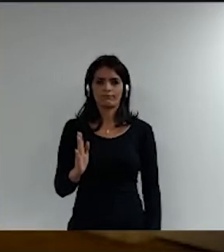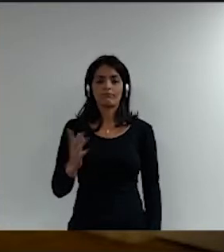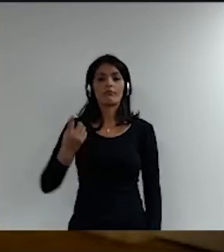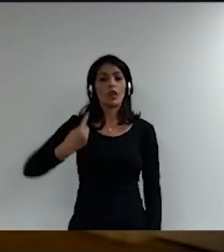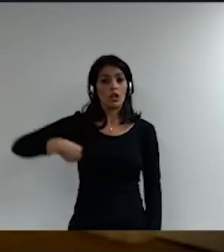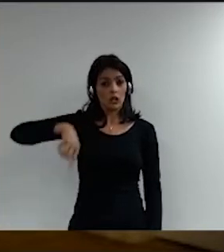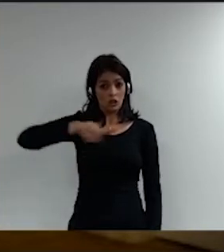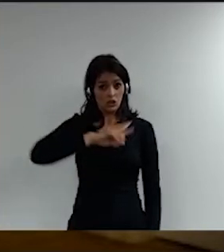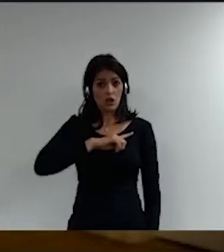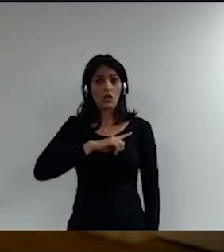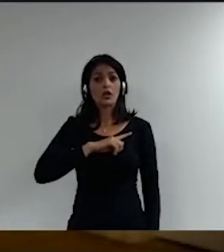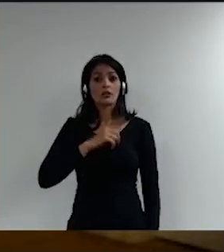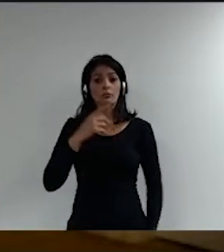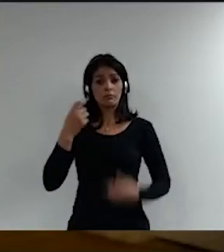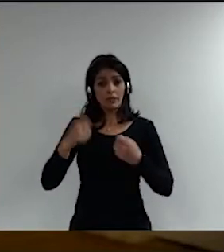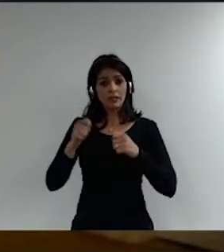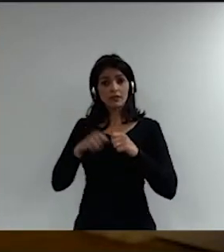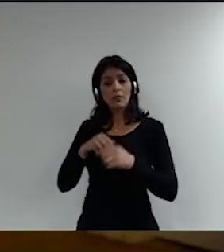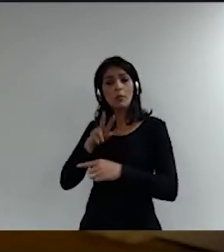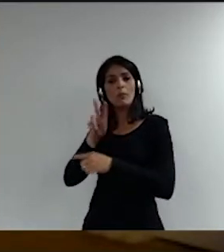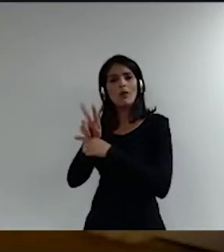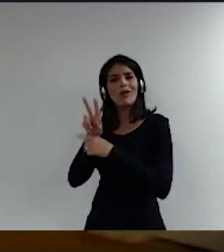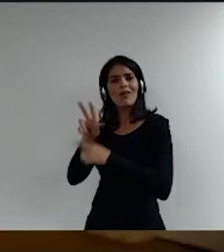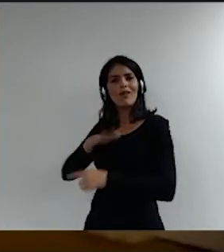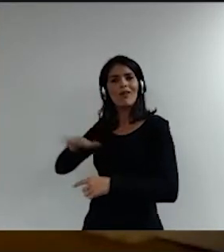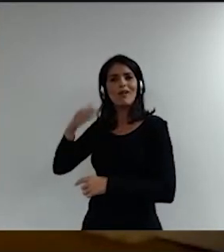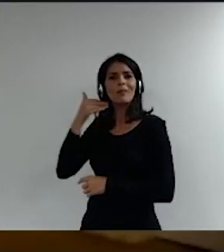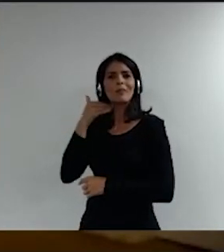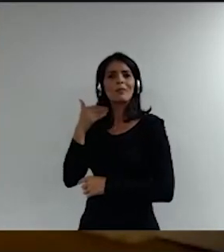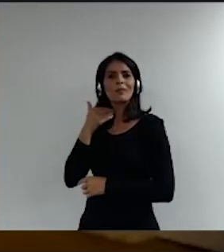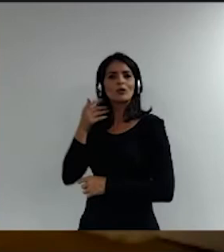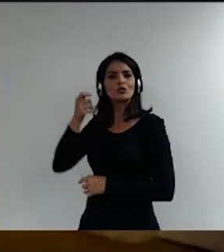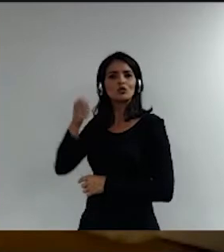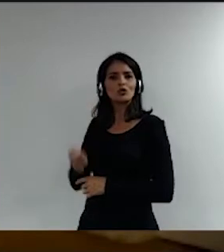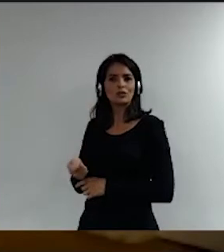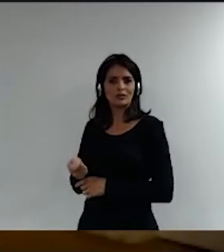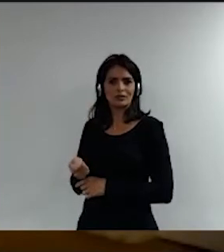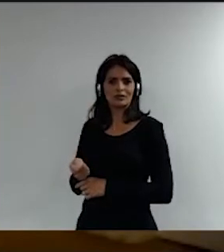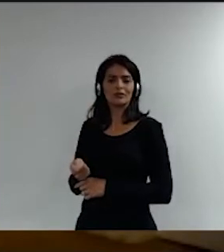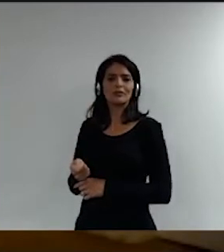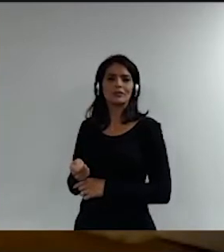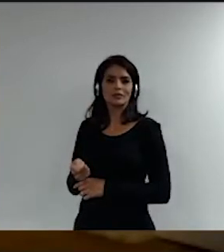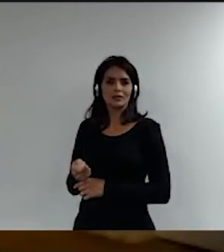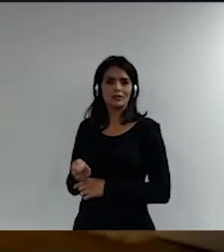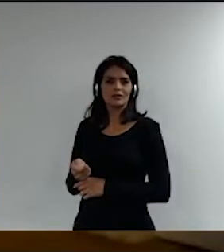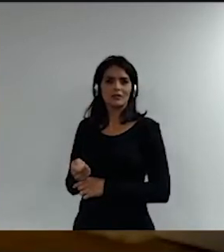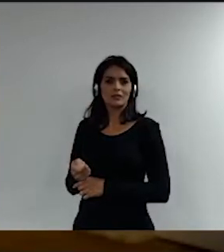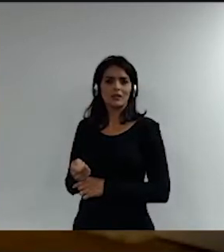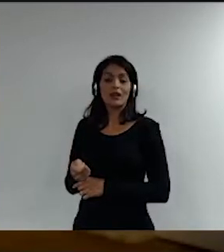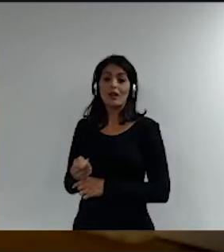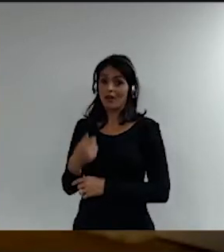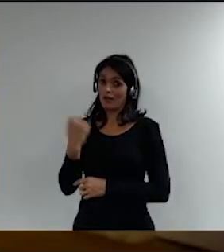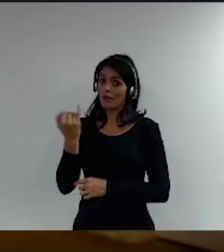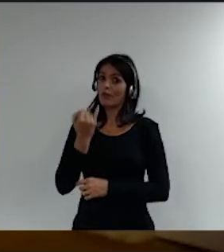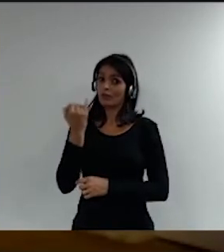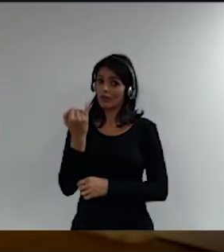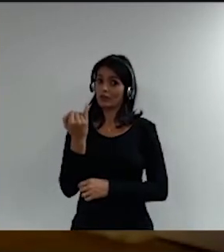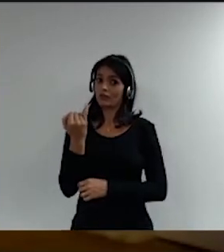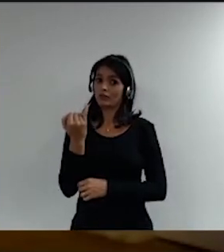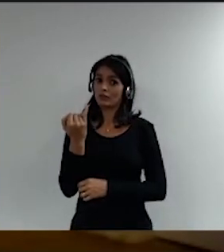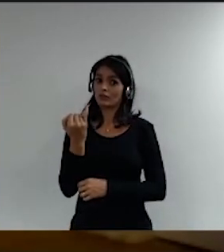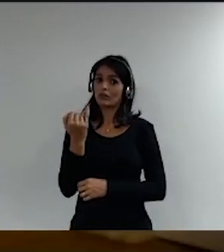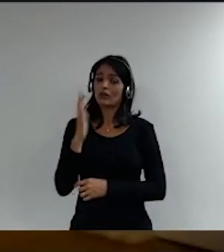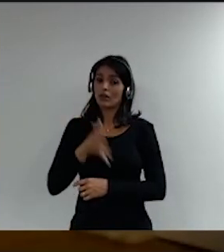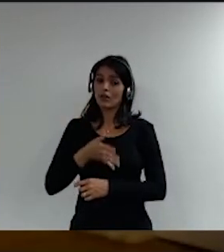Nós temos que blindar o juiz desse tipo de influência. O mais interessante, eu conto isso